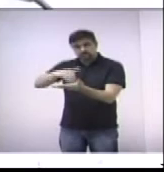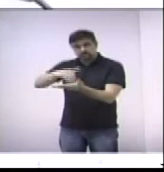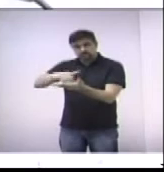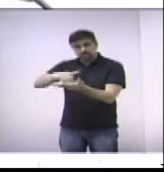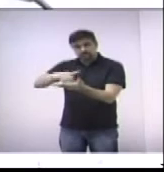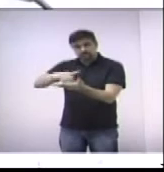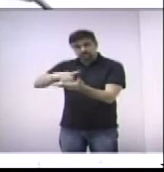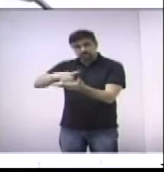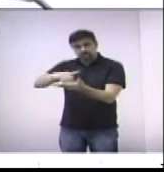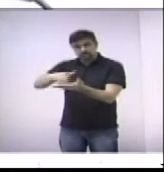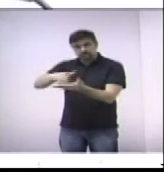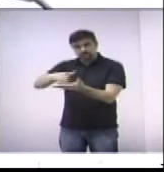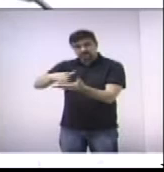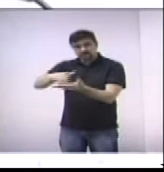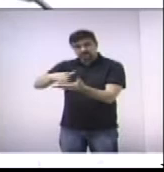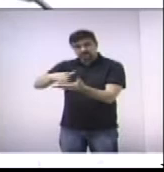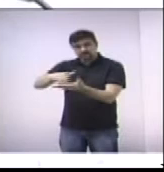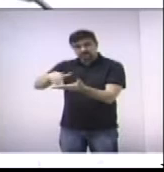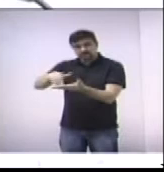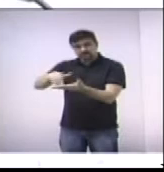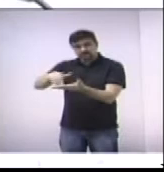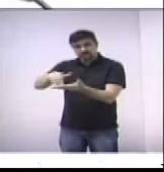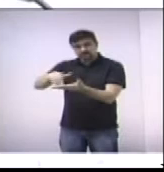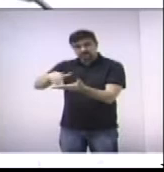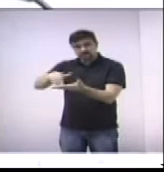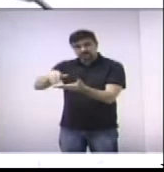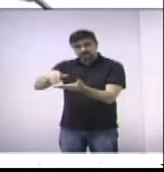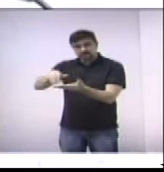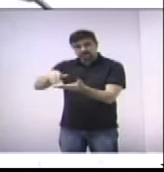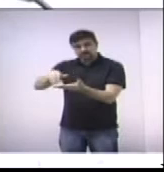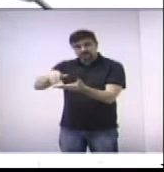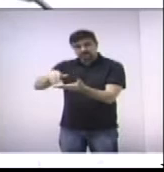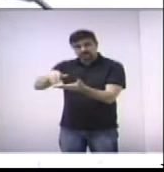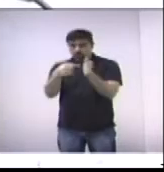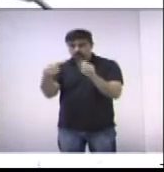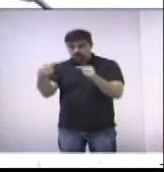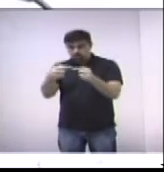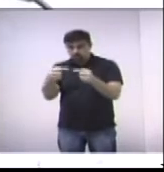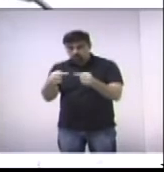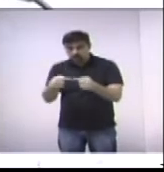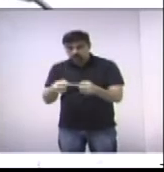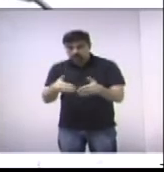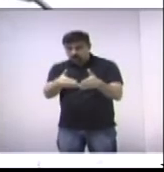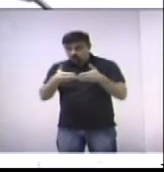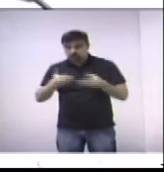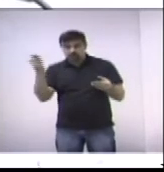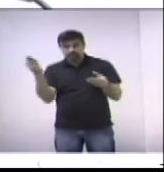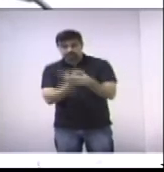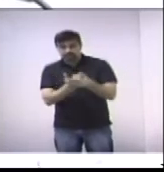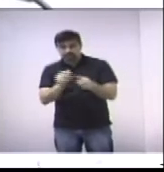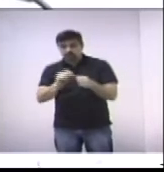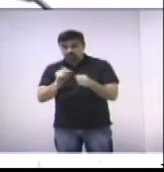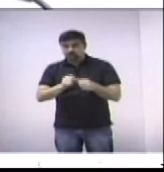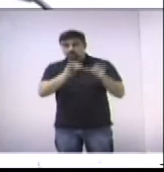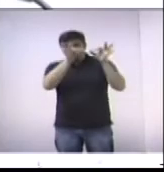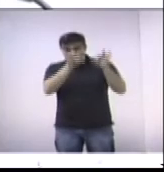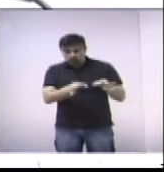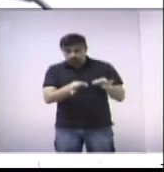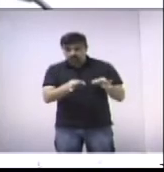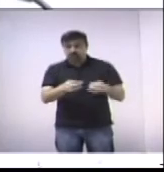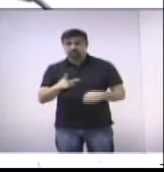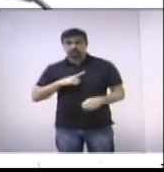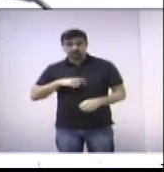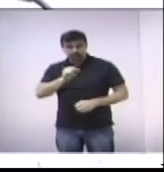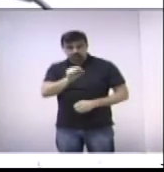impugnado. São ambos, portanto, partes legítimas com relação ao mérito, o pedido formulado pelo autor é procedente.